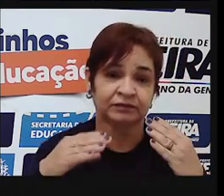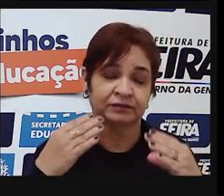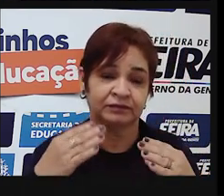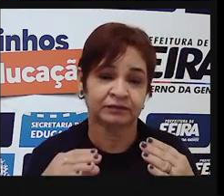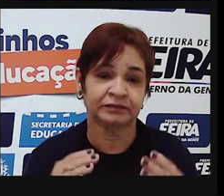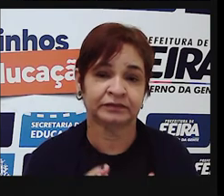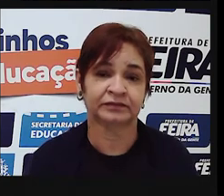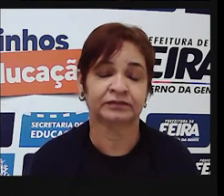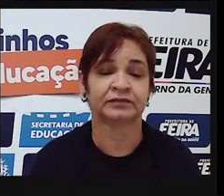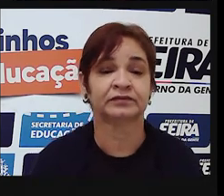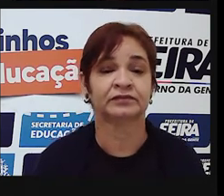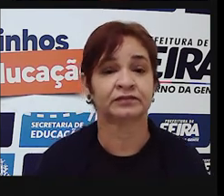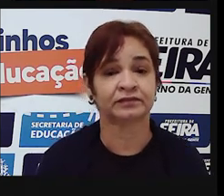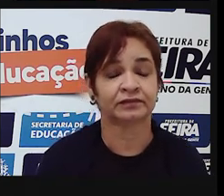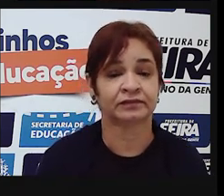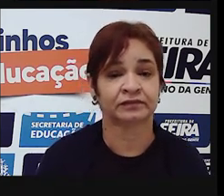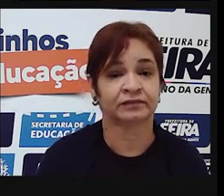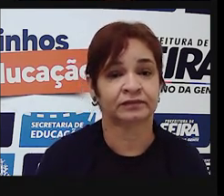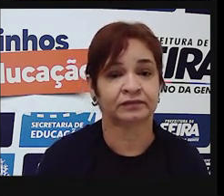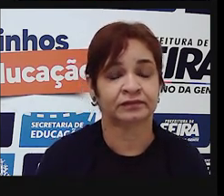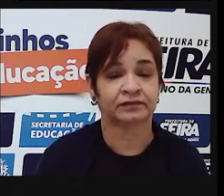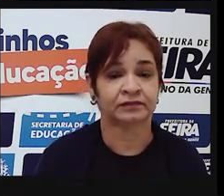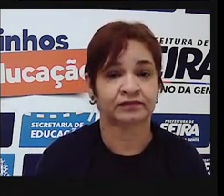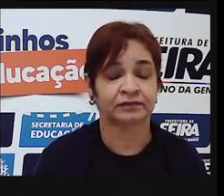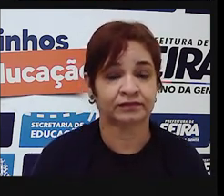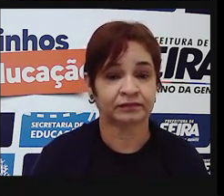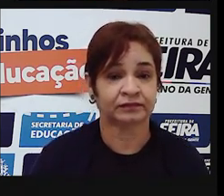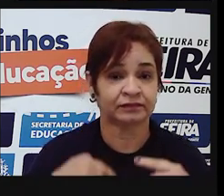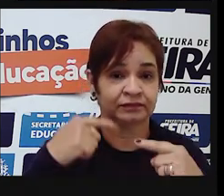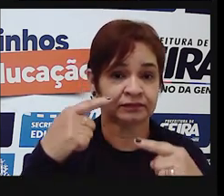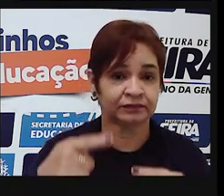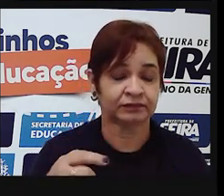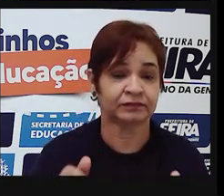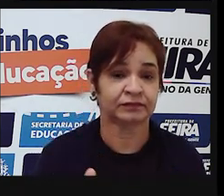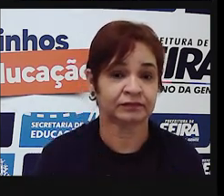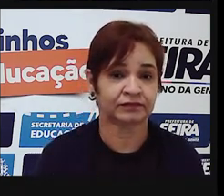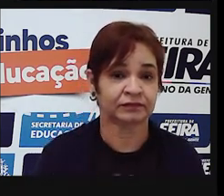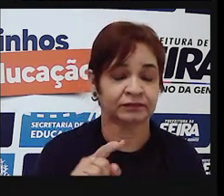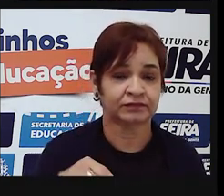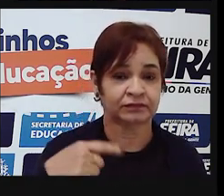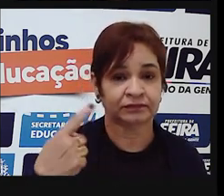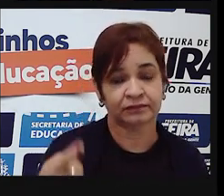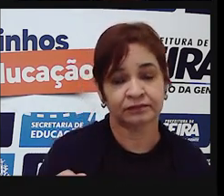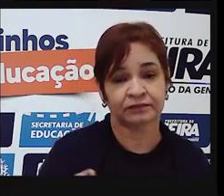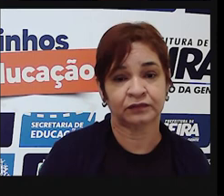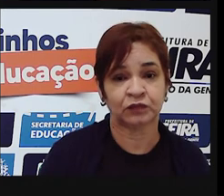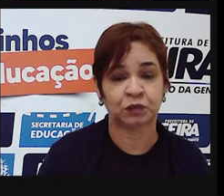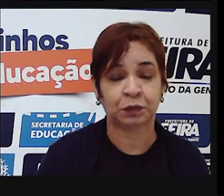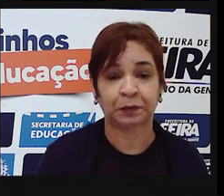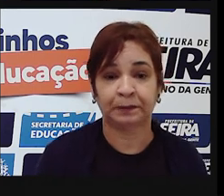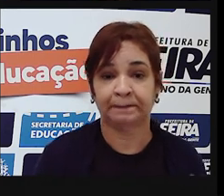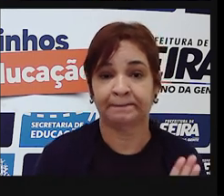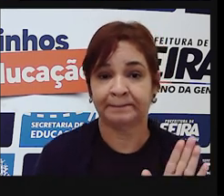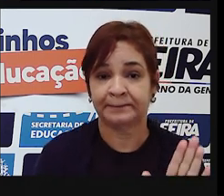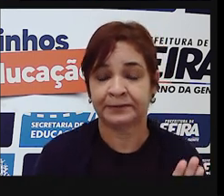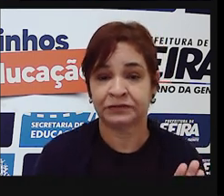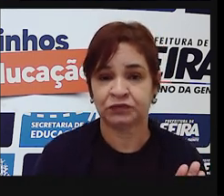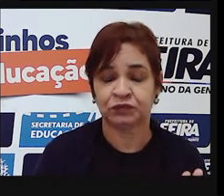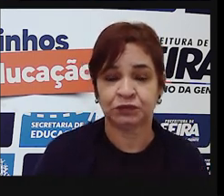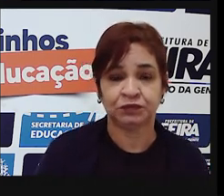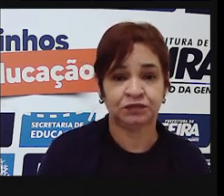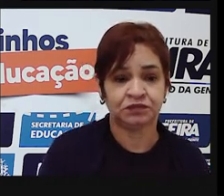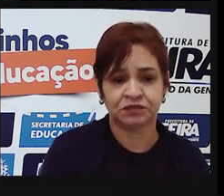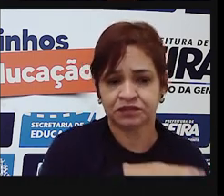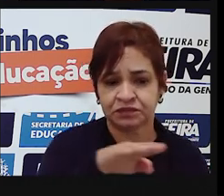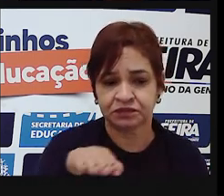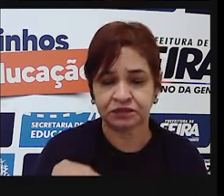Juventude de Salvador. Mais tarde, ao lado de outros músicos, passou a se apresentar nos bares de Salvador.